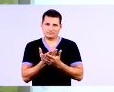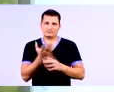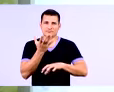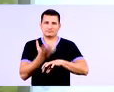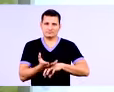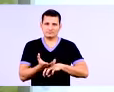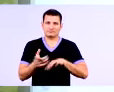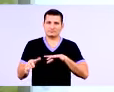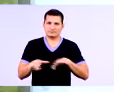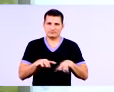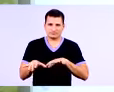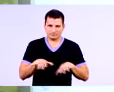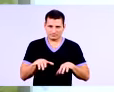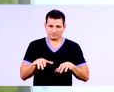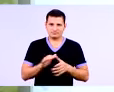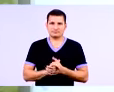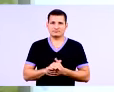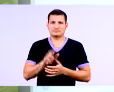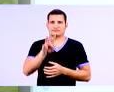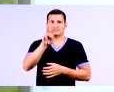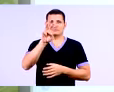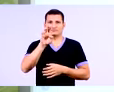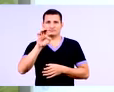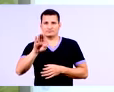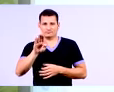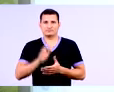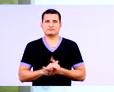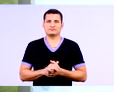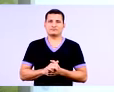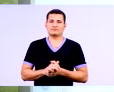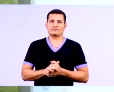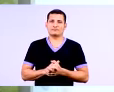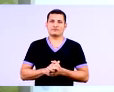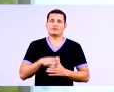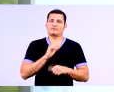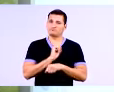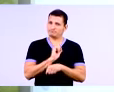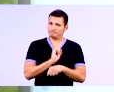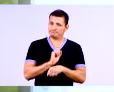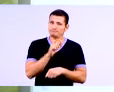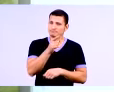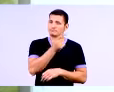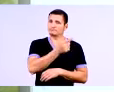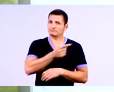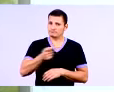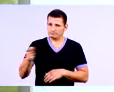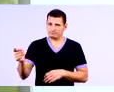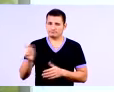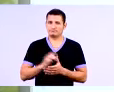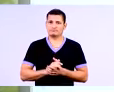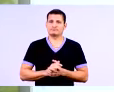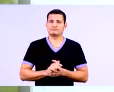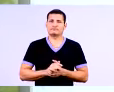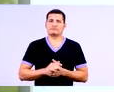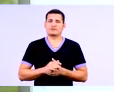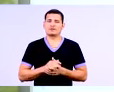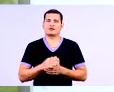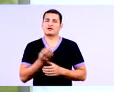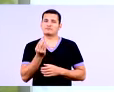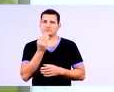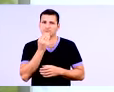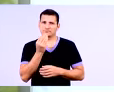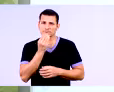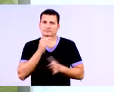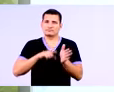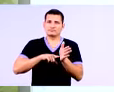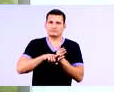de programação para o web. Eu espero que durante essa última semana vocês tenham tido a oportunidade de pesquisar,